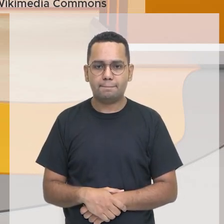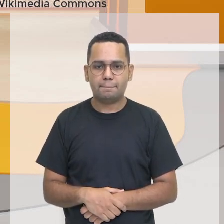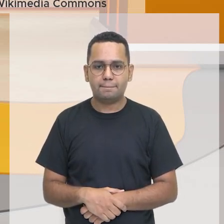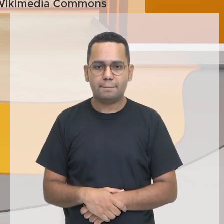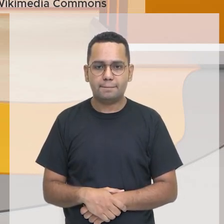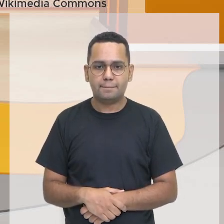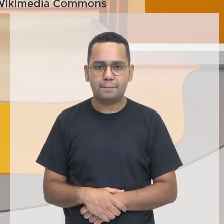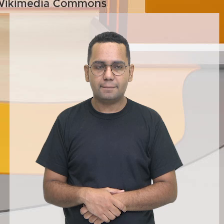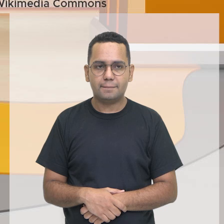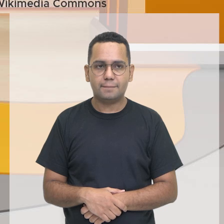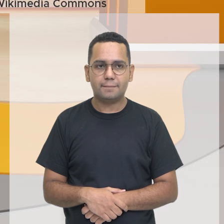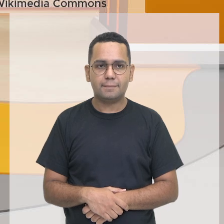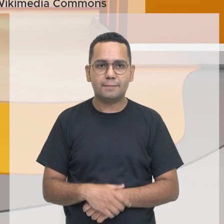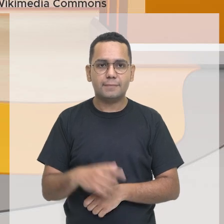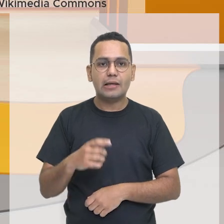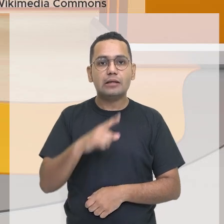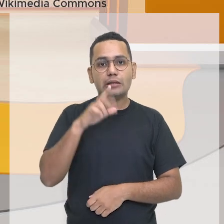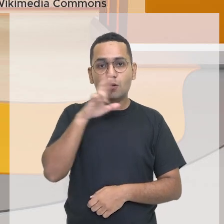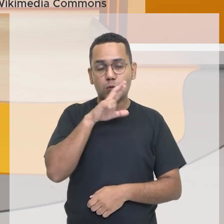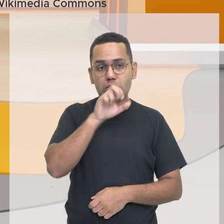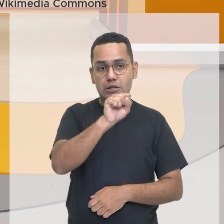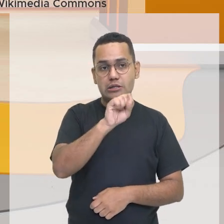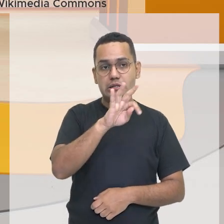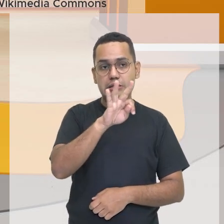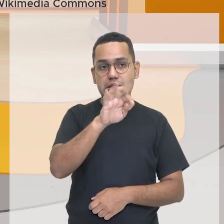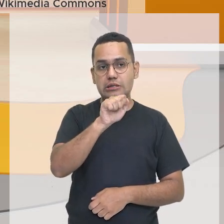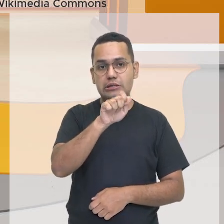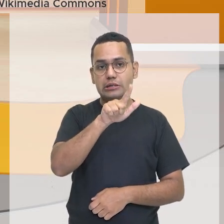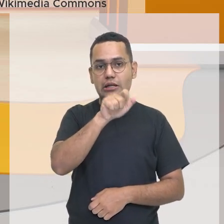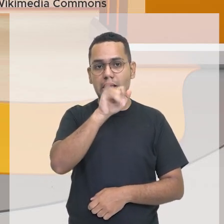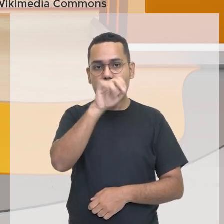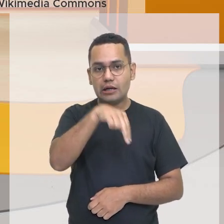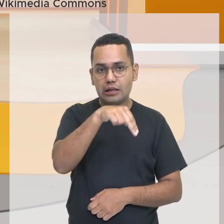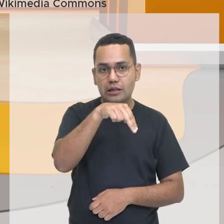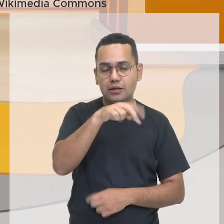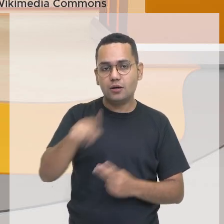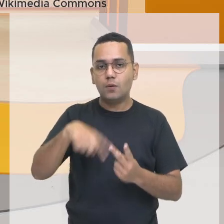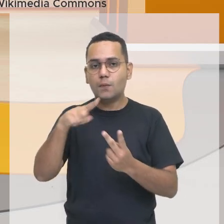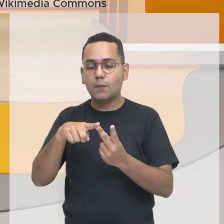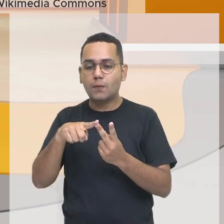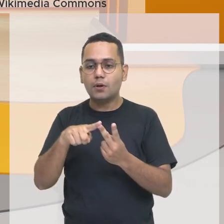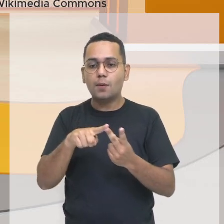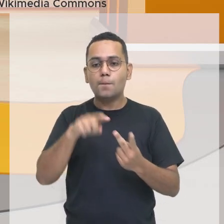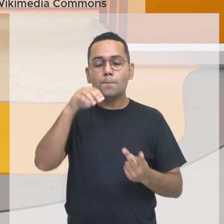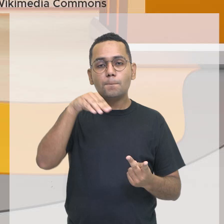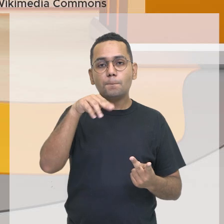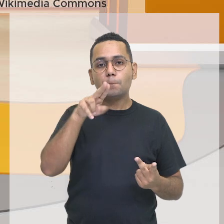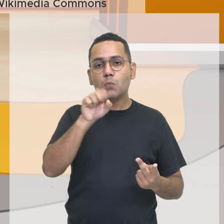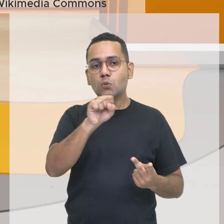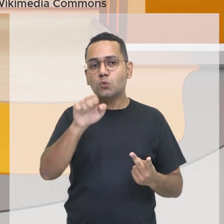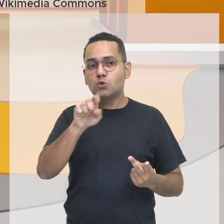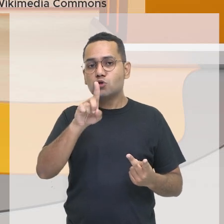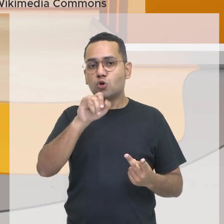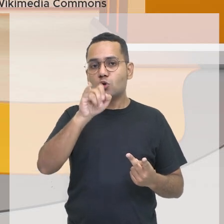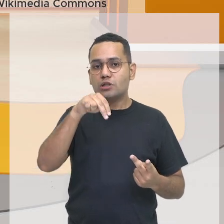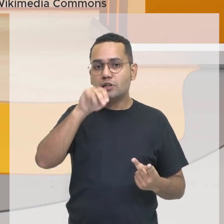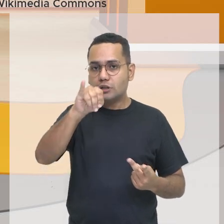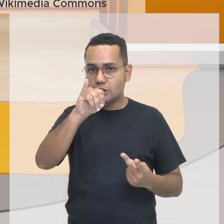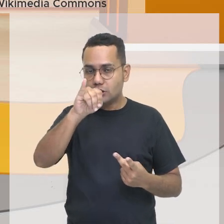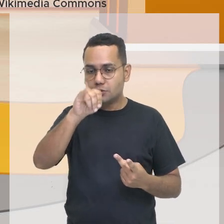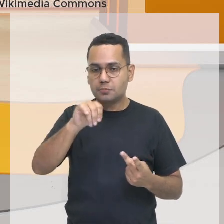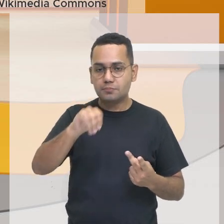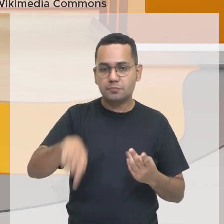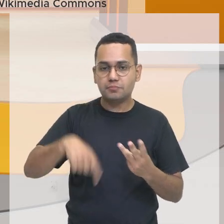da Rússia, Stalin, Mussolini e Hitler, Deu um branco aqui na cabeça da professora, mas enfim, nós temos